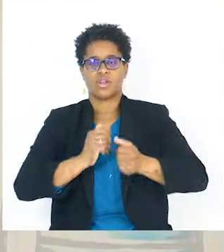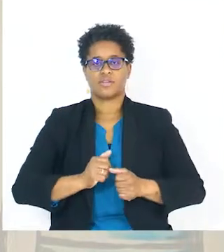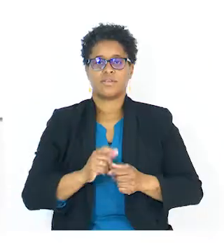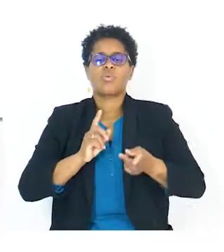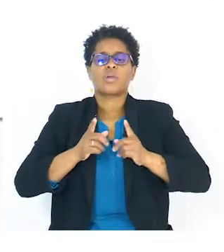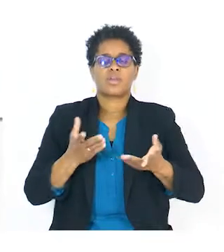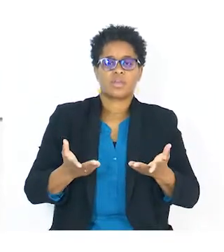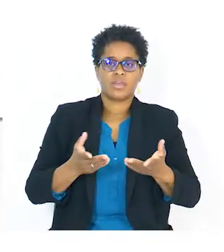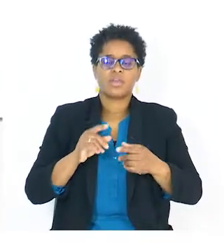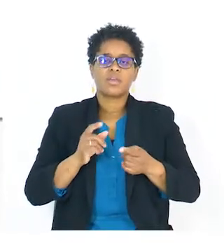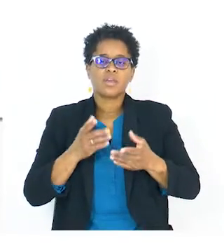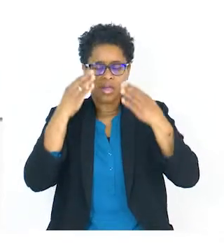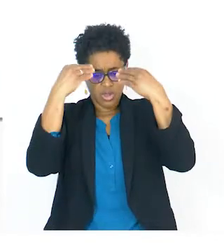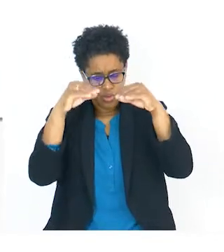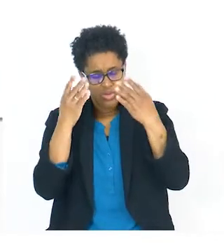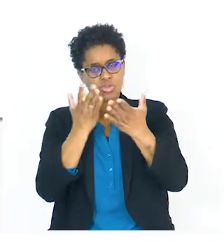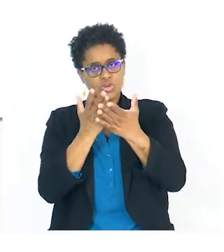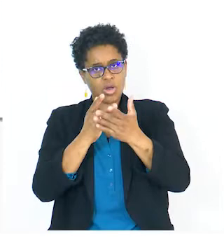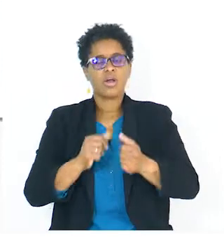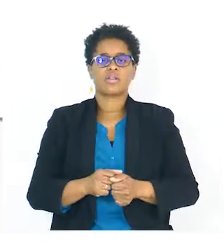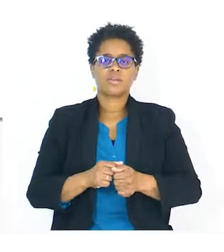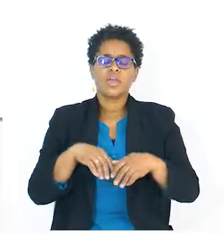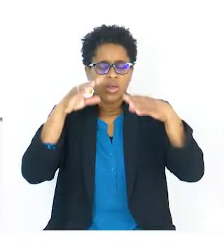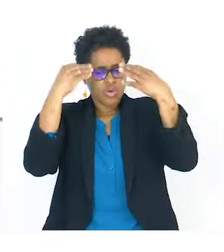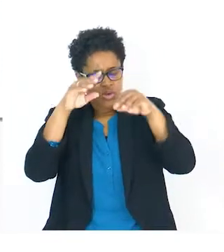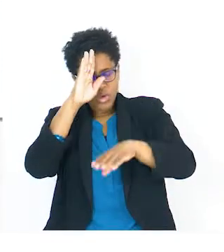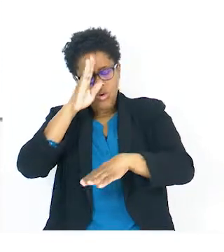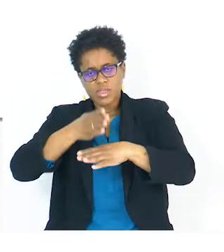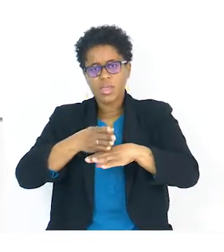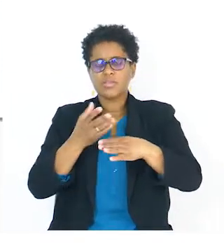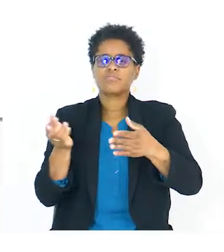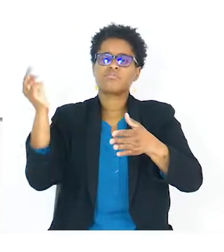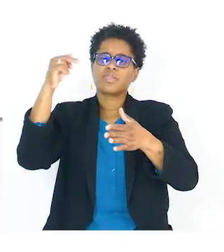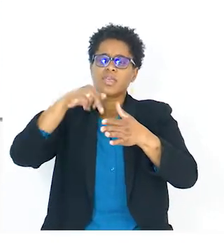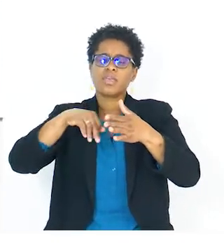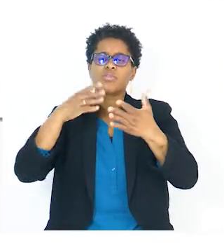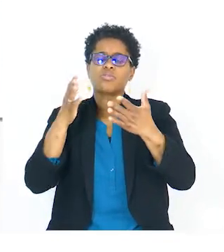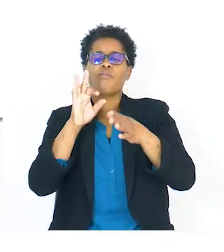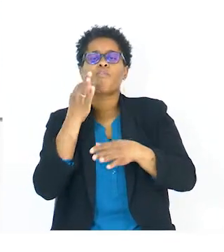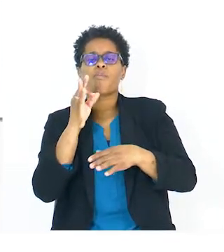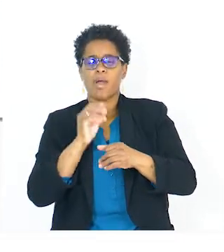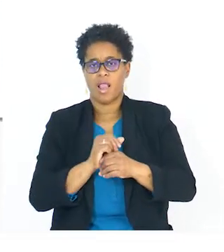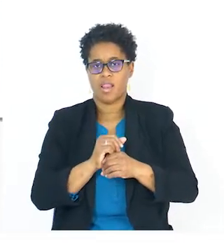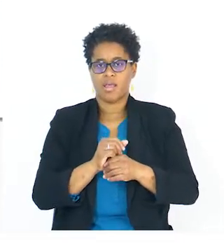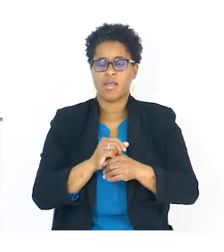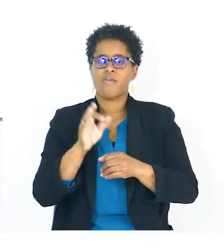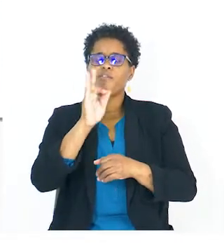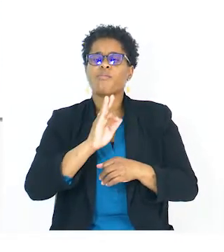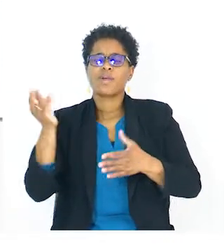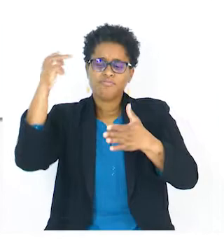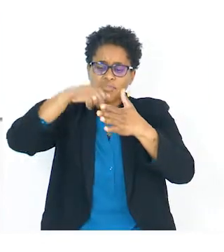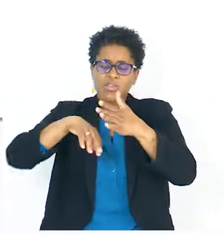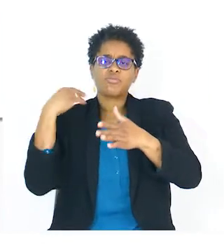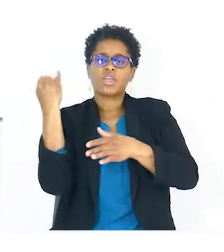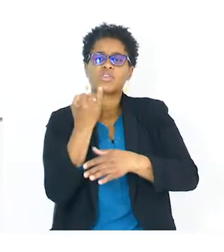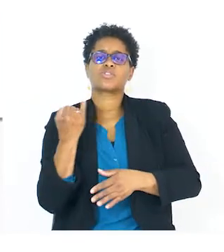escolar? A educação escolar é aquela que acontece no âmbito formal, dentro